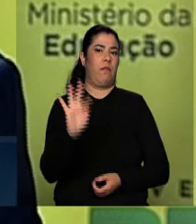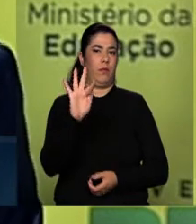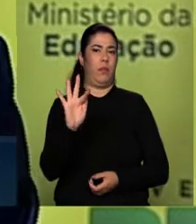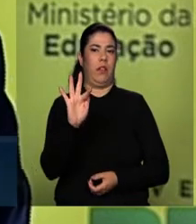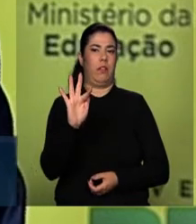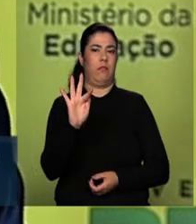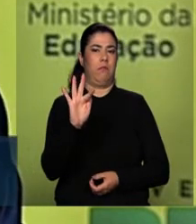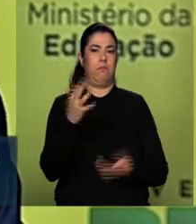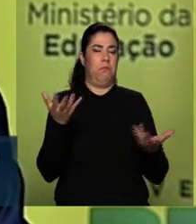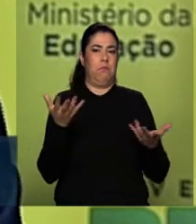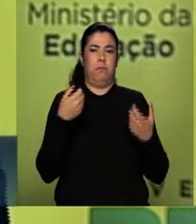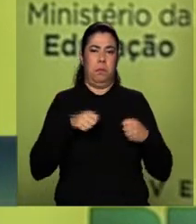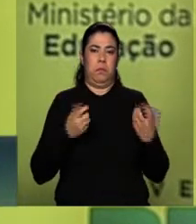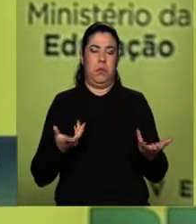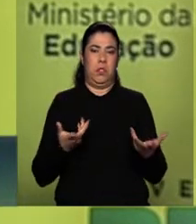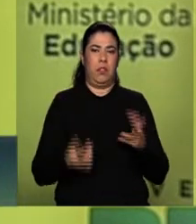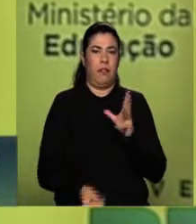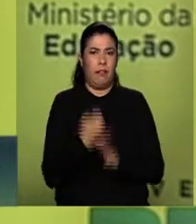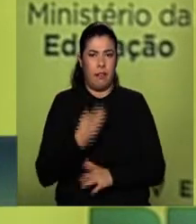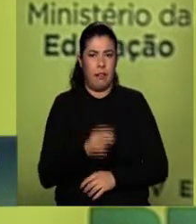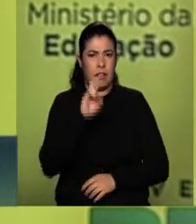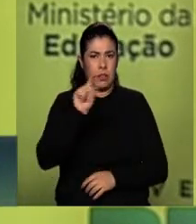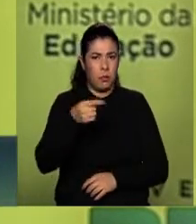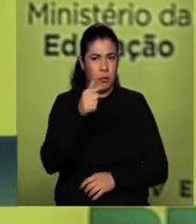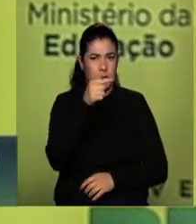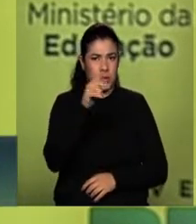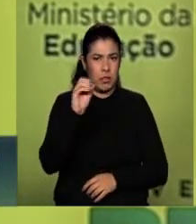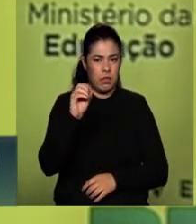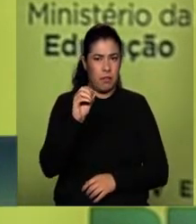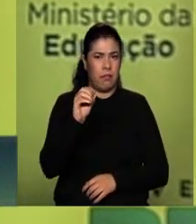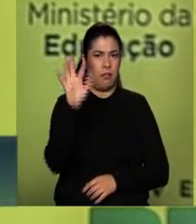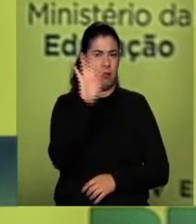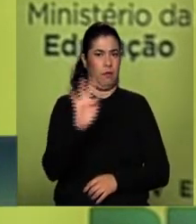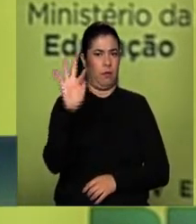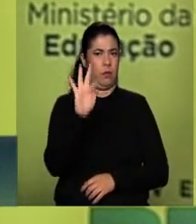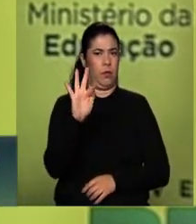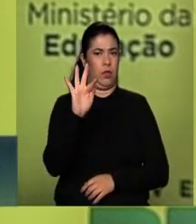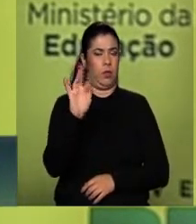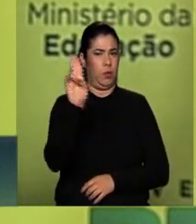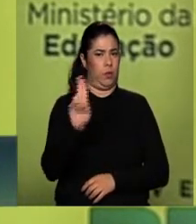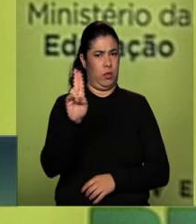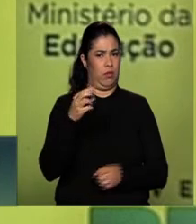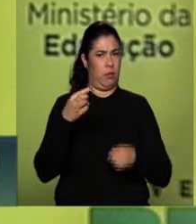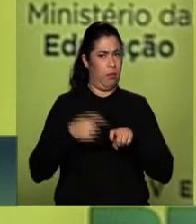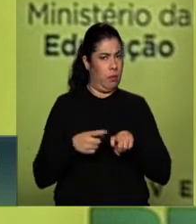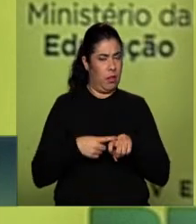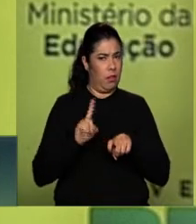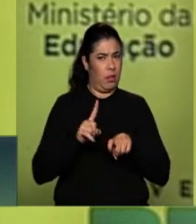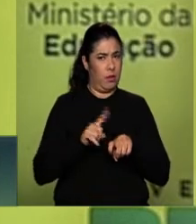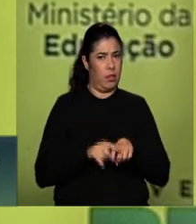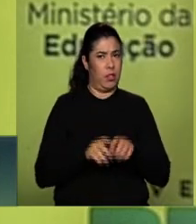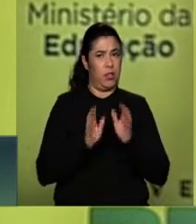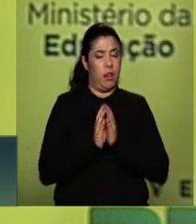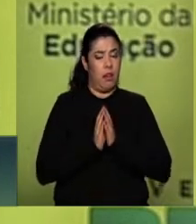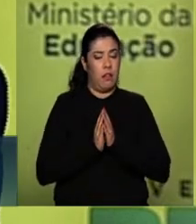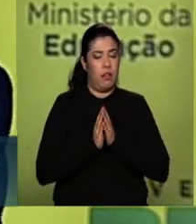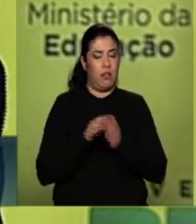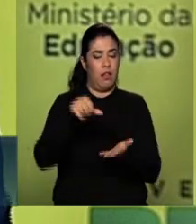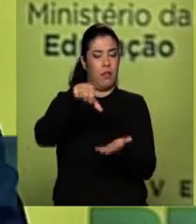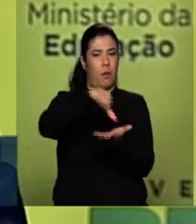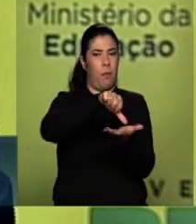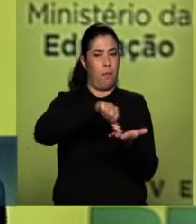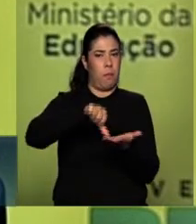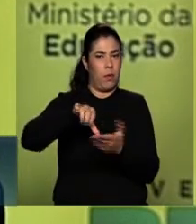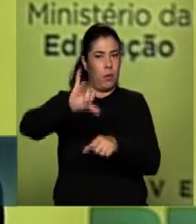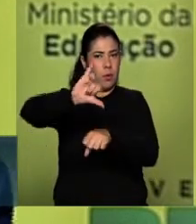teremos, não há necessidade. Agora, o que nós precisamos é tirar essa concentração das capitais, das cidades